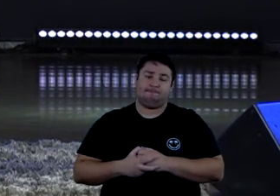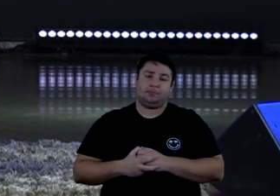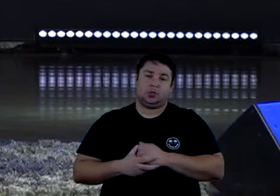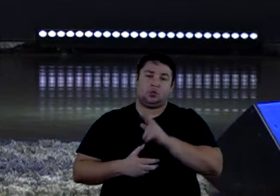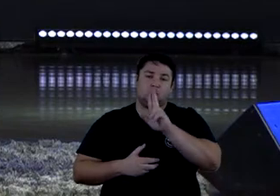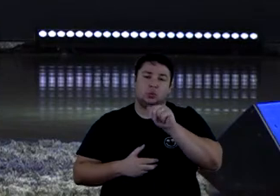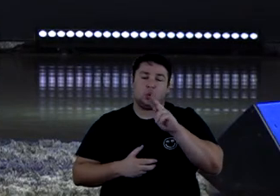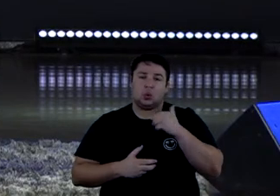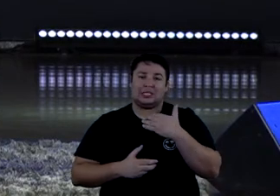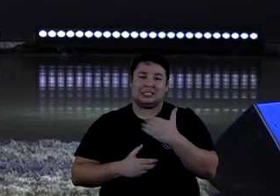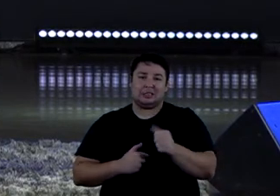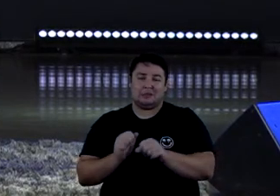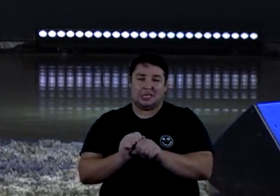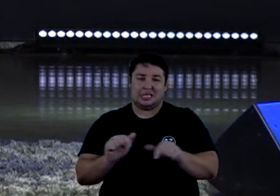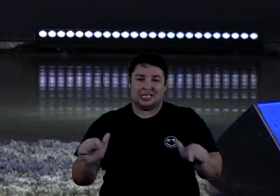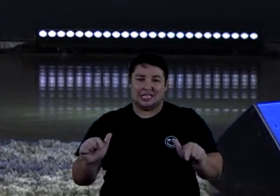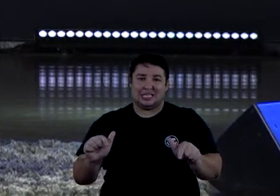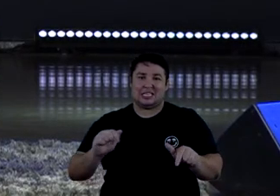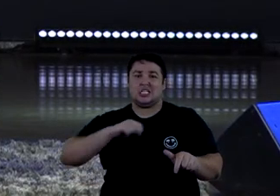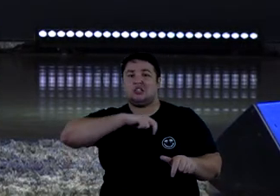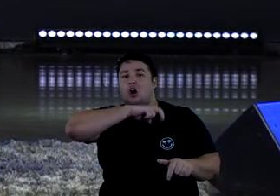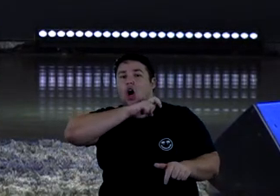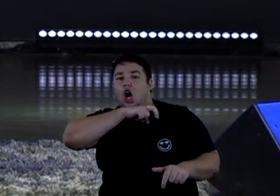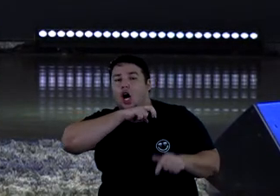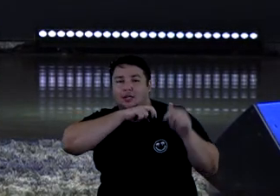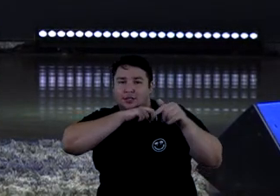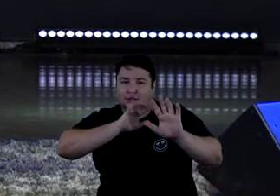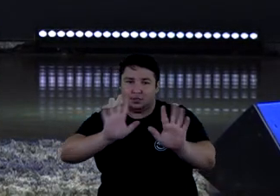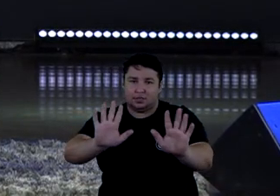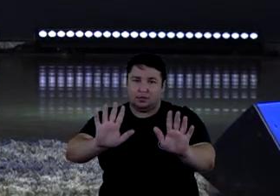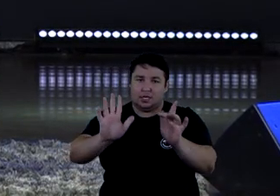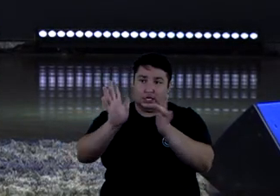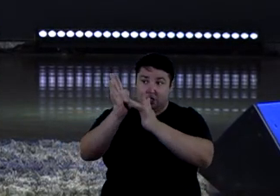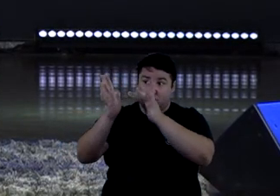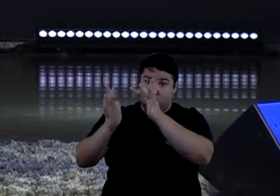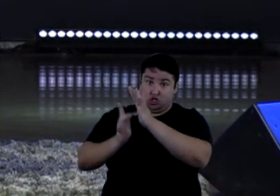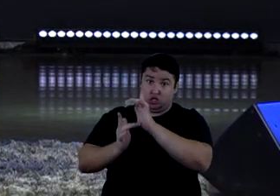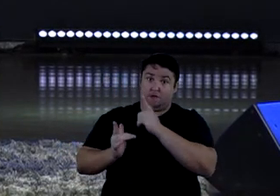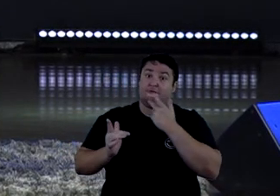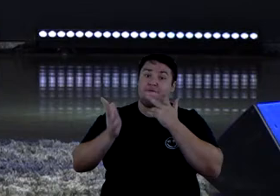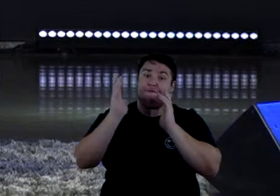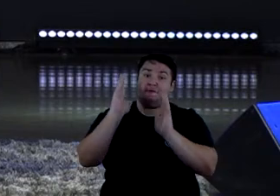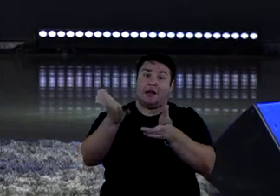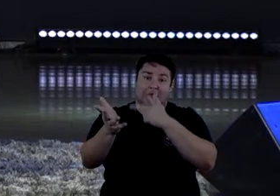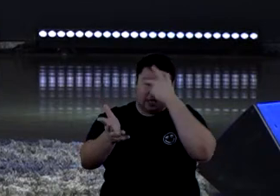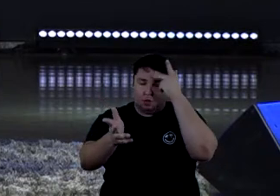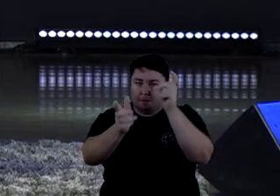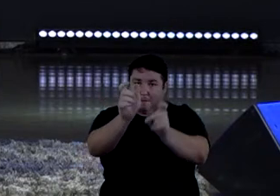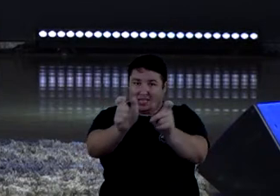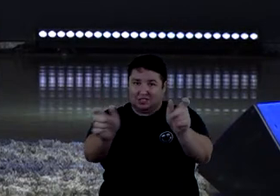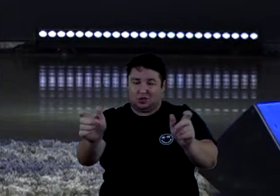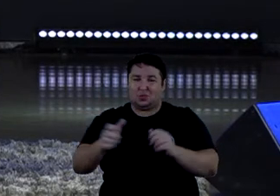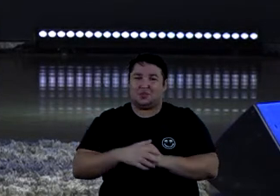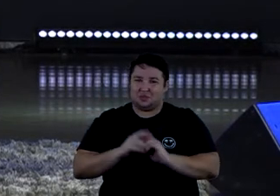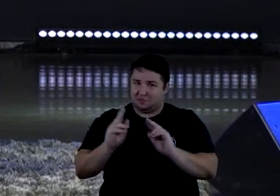Nunca chamamos ninguém de víbora aqui. Isso aqui é Jesus falando com pessoas.